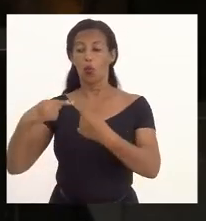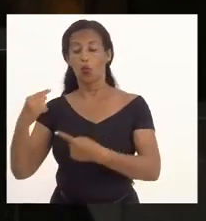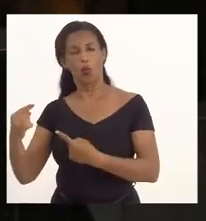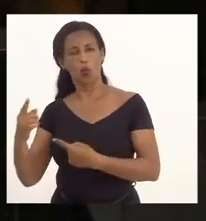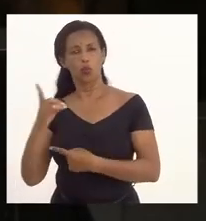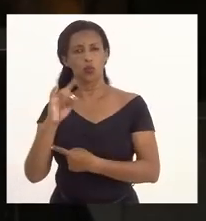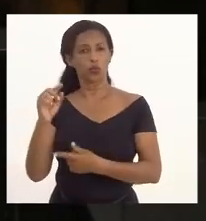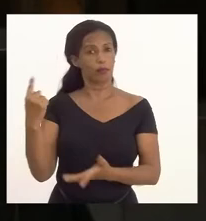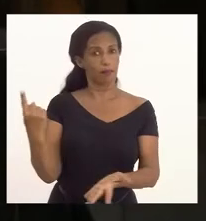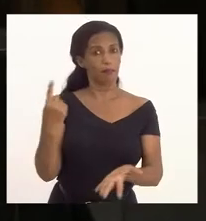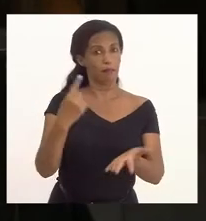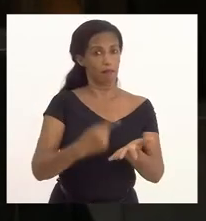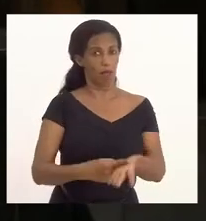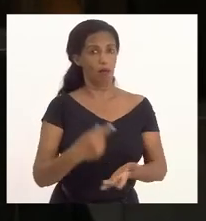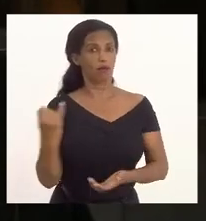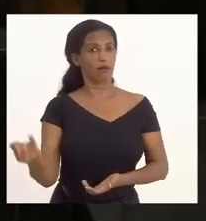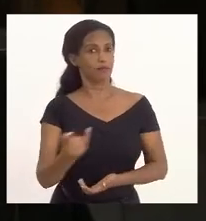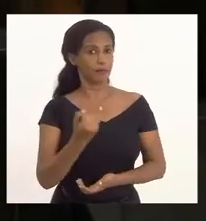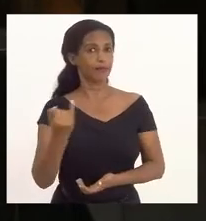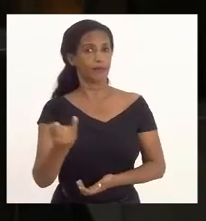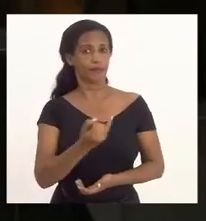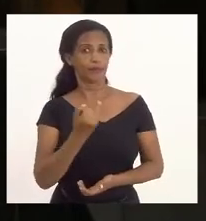marco importante.